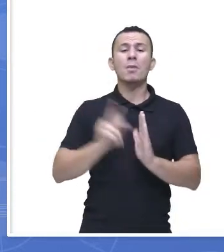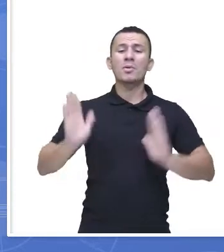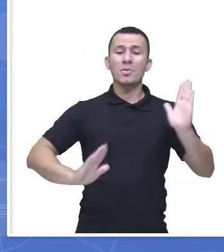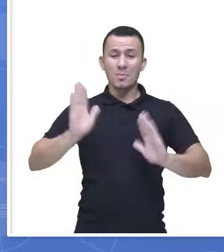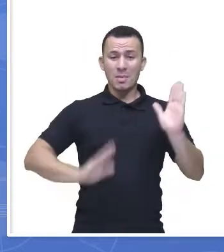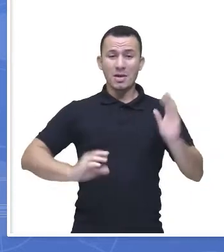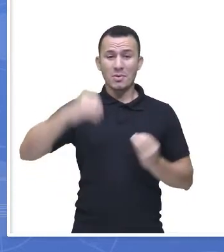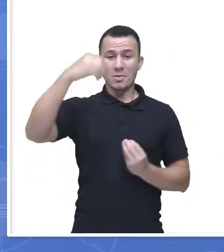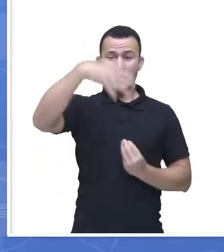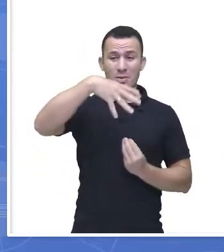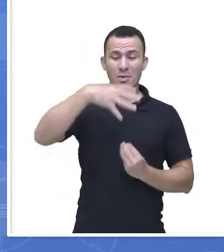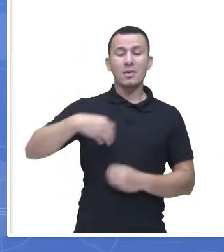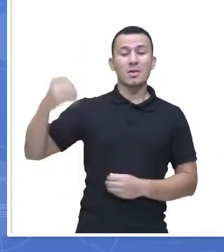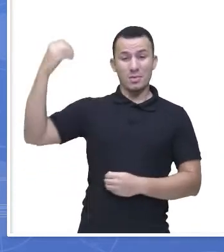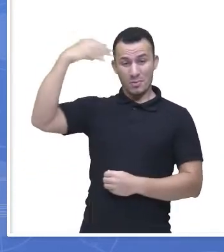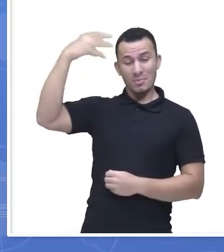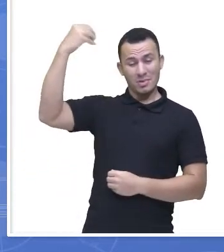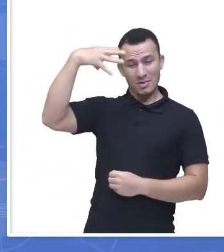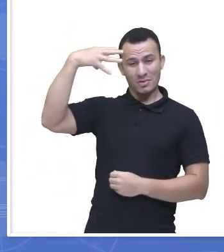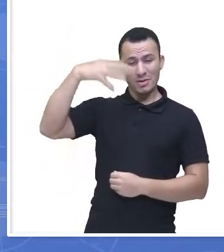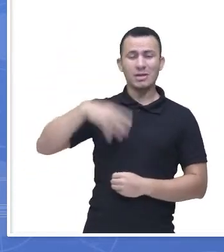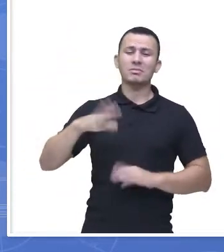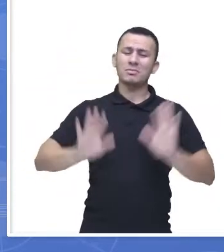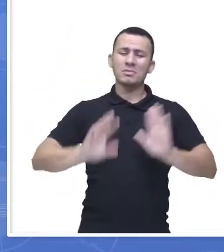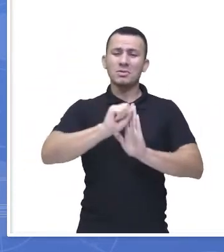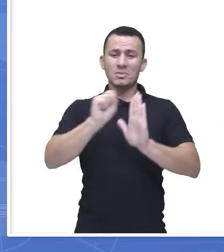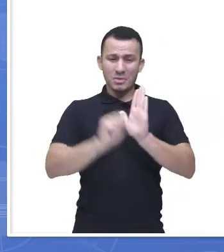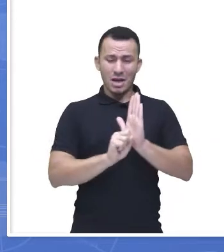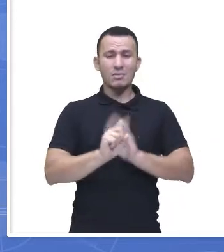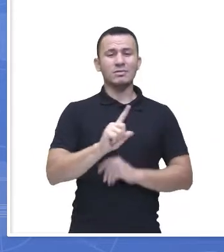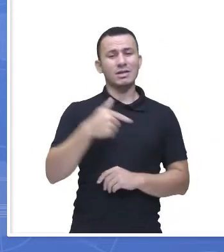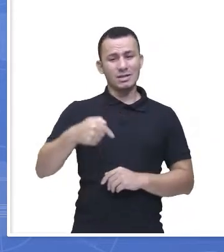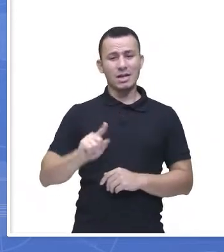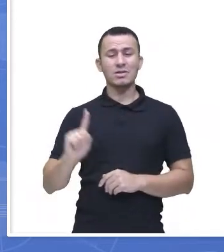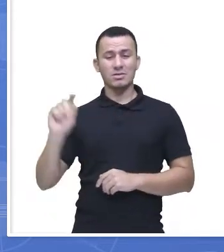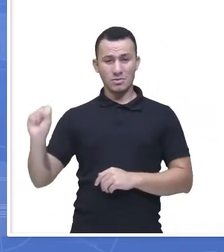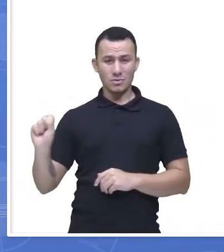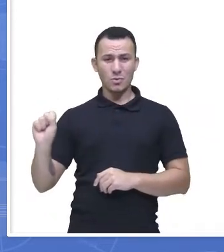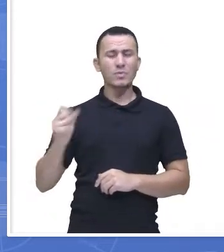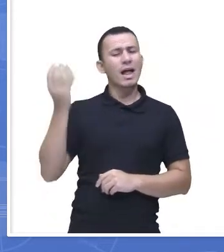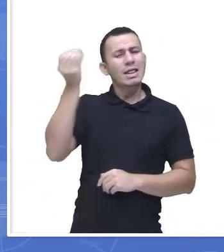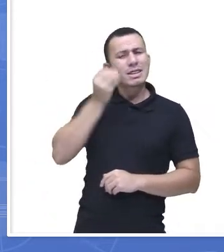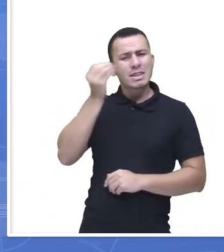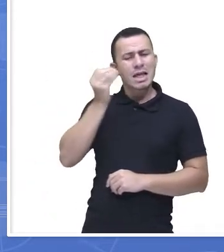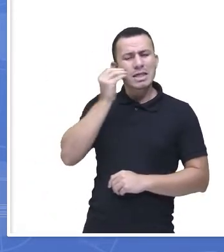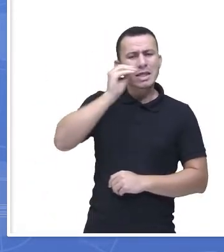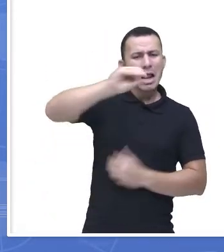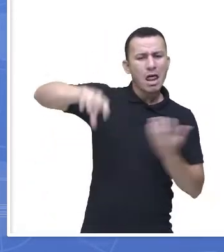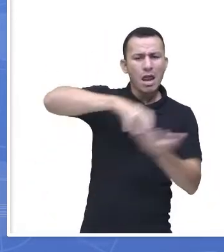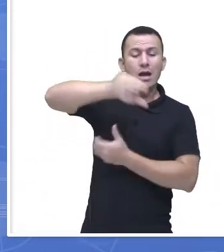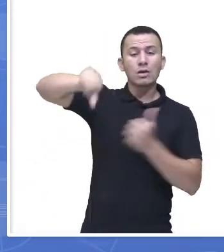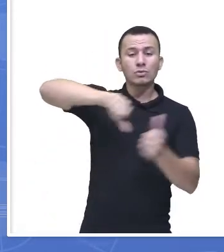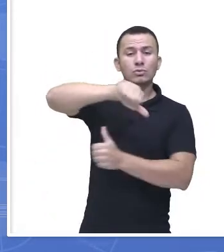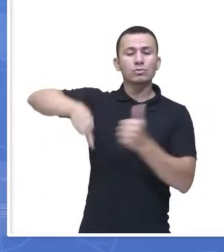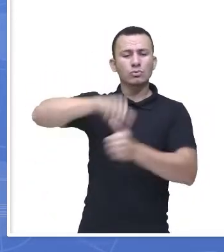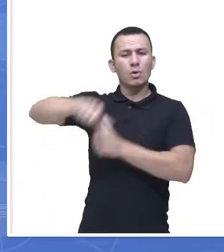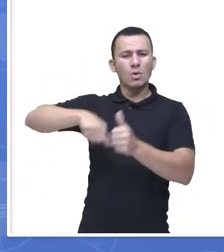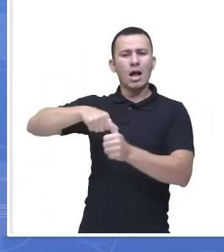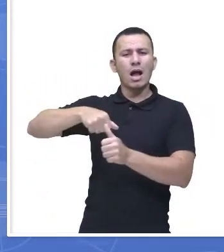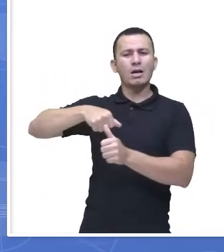as colônias do Norte como as colônias do Sul. Será que eles tinham essa liberdade comercial? Será que não existia nenhum tipo de lei de